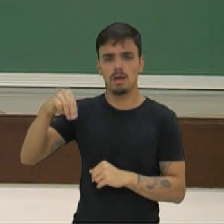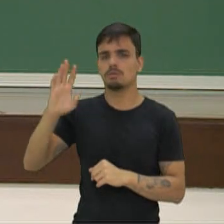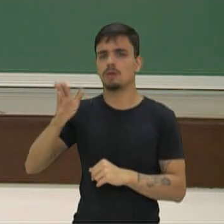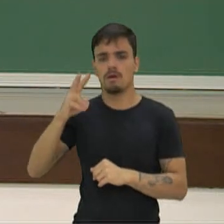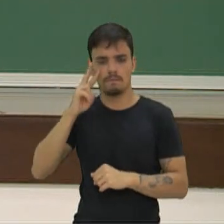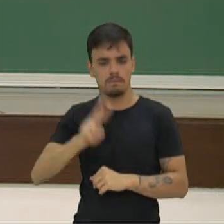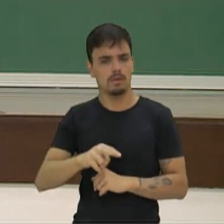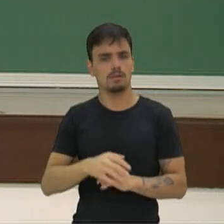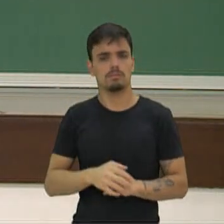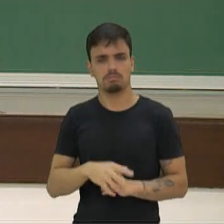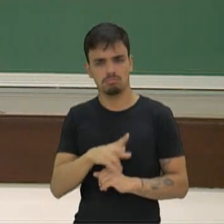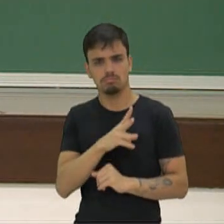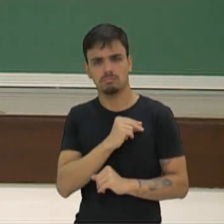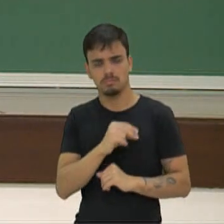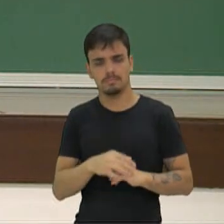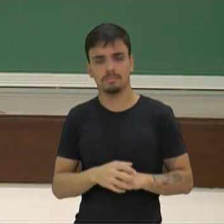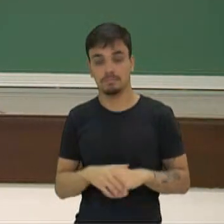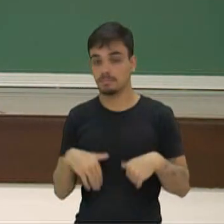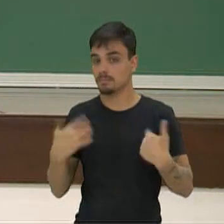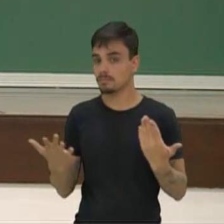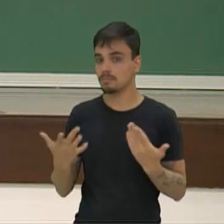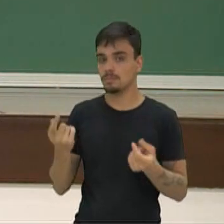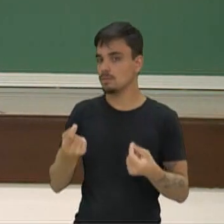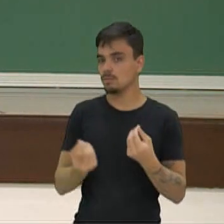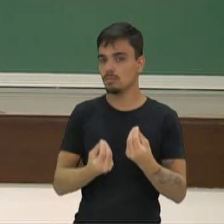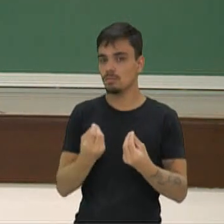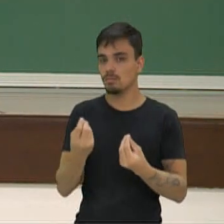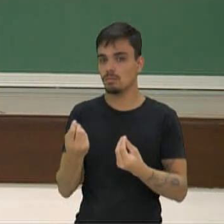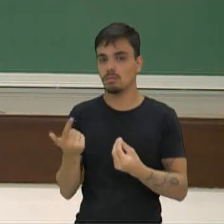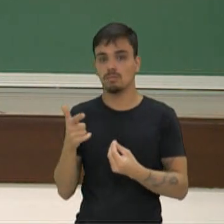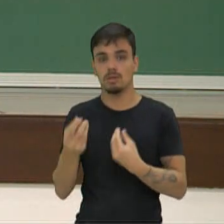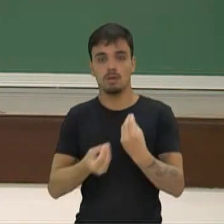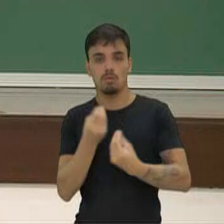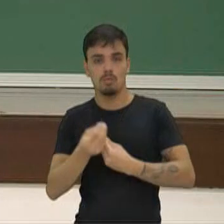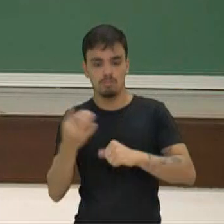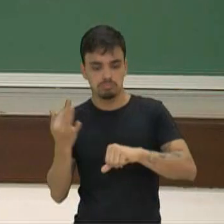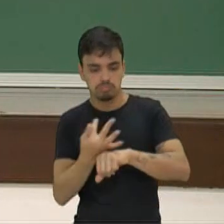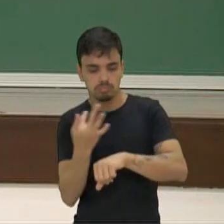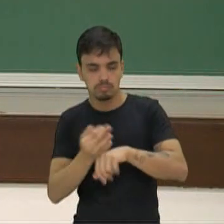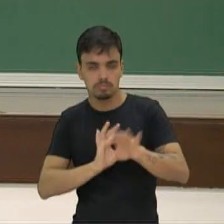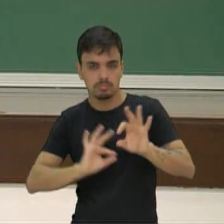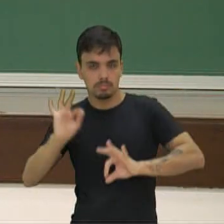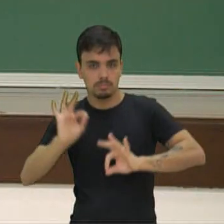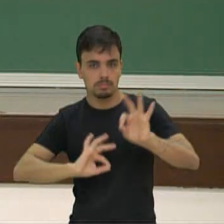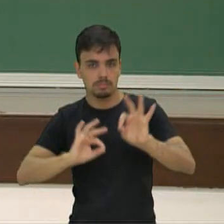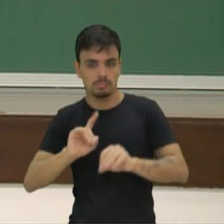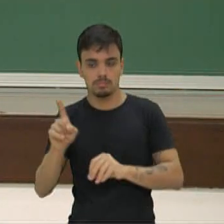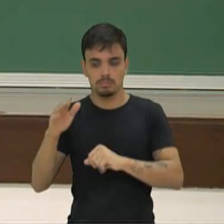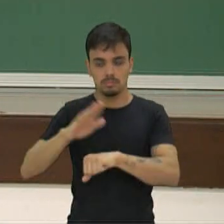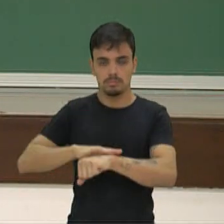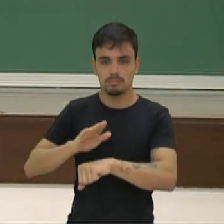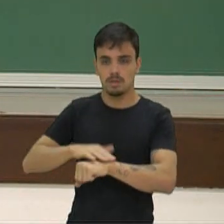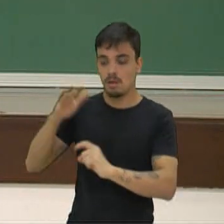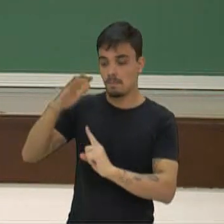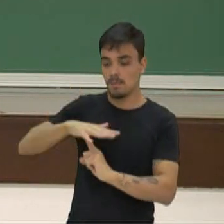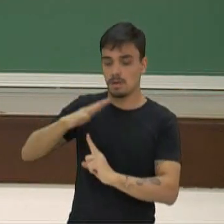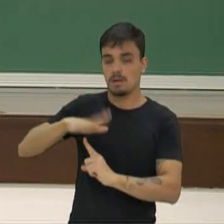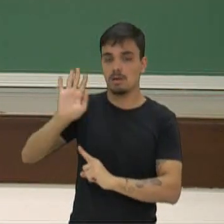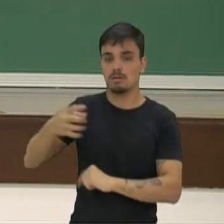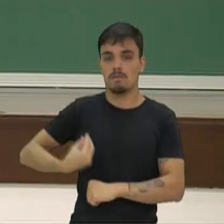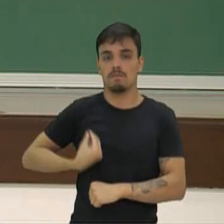gigante aquilo. E é irrecuperável praticamente aquela área. O Paraná viveu muito